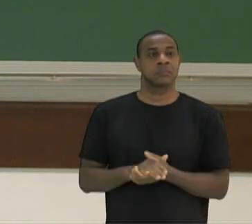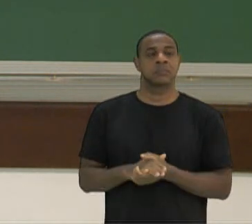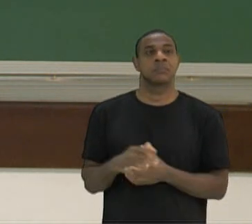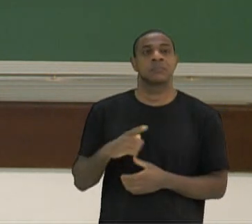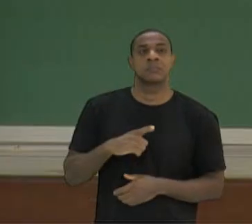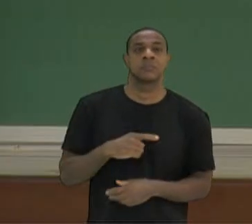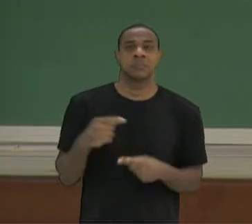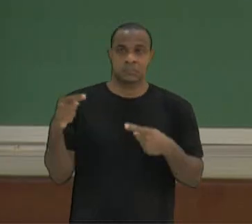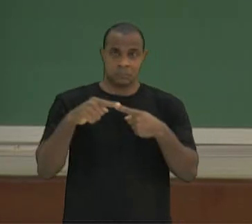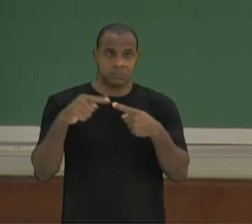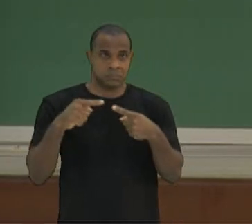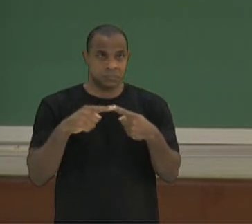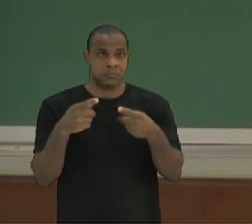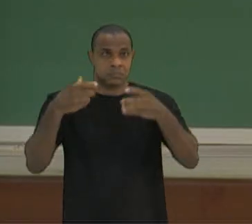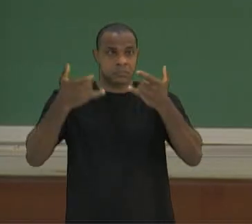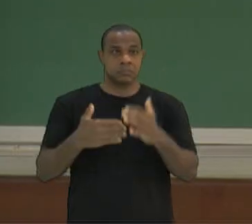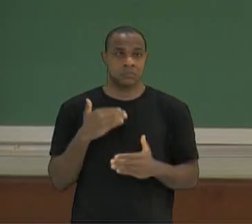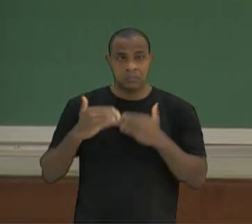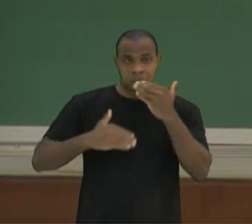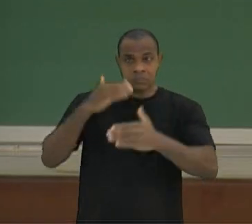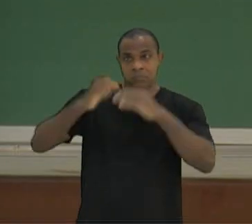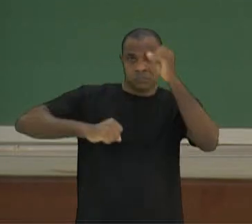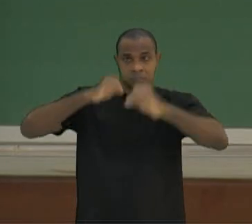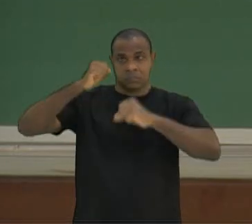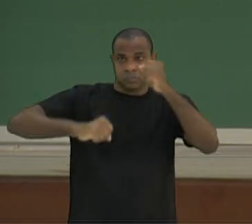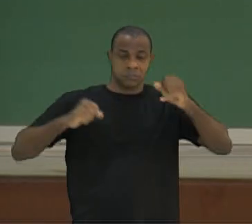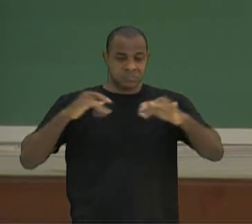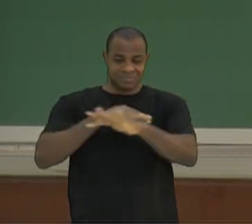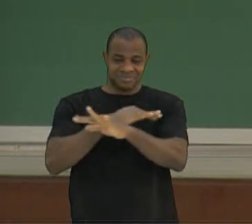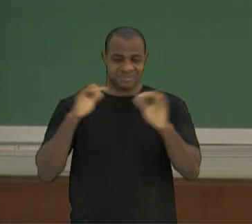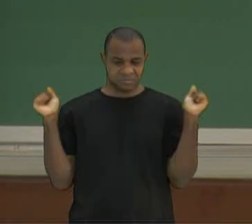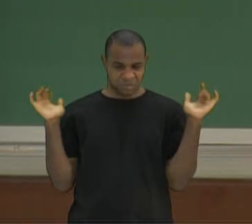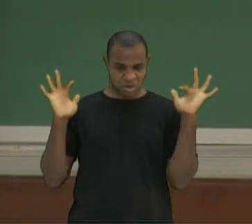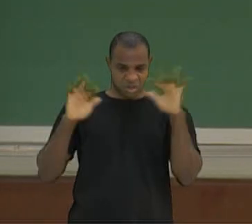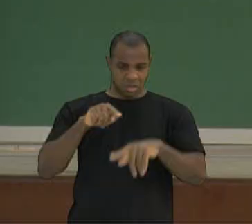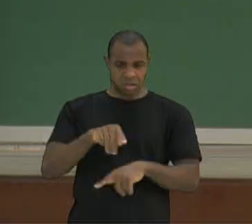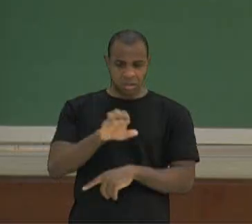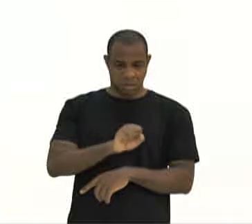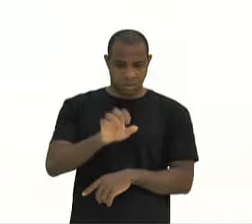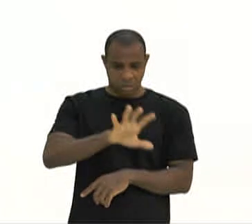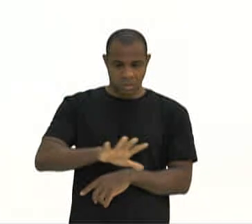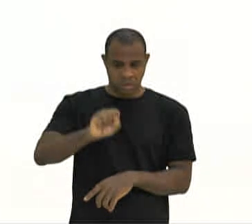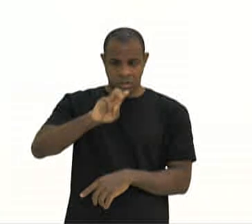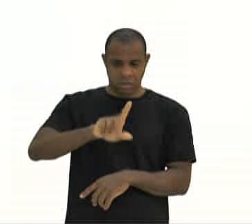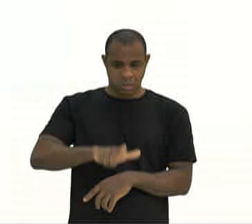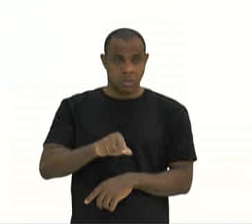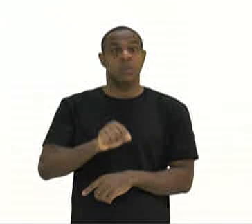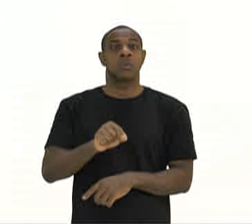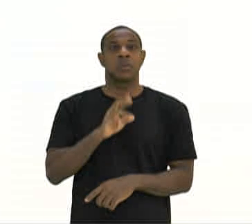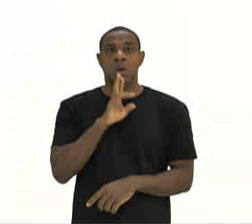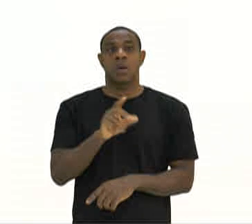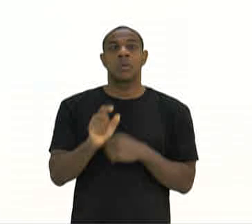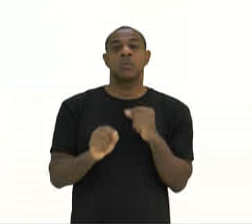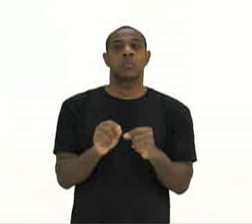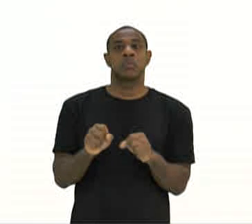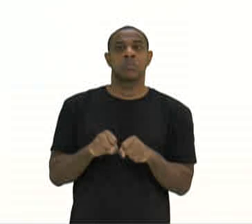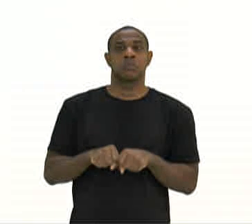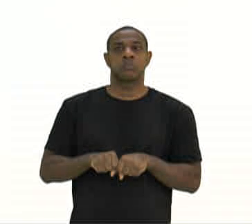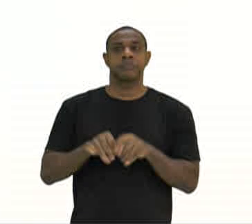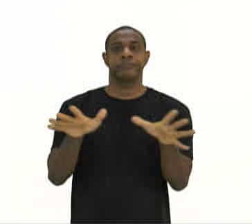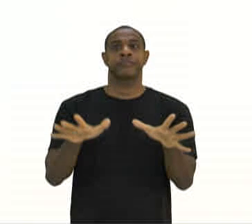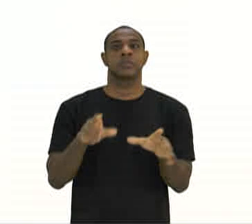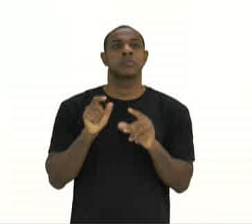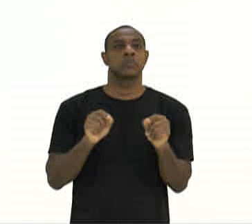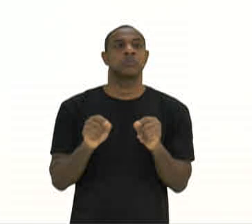temos lá na primeira? O processo de urbanização e povoamento da região sul resultou numa distribuição